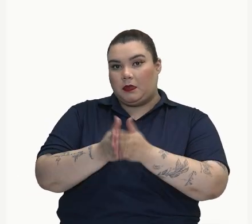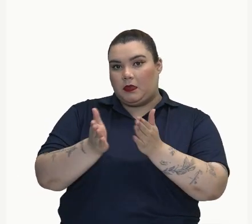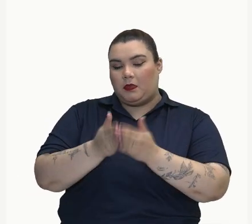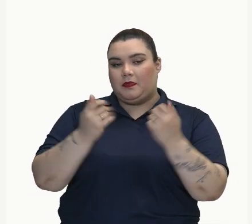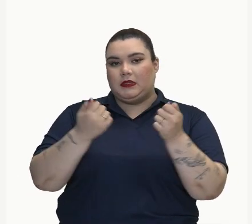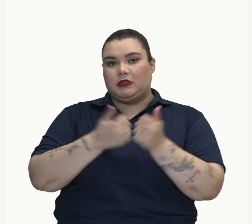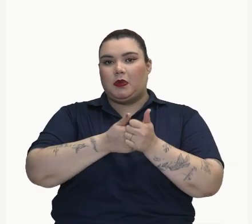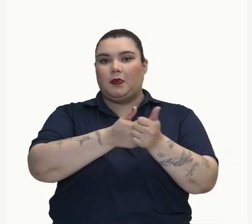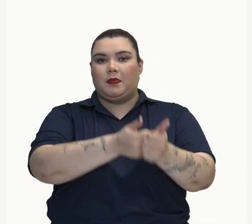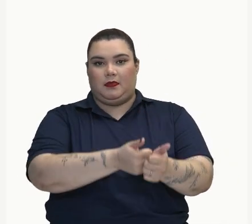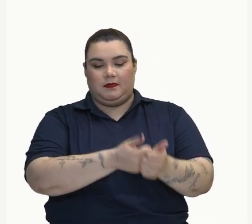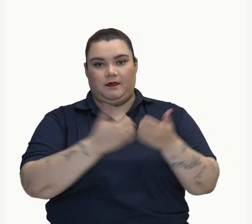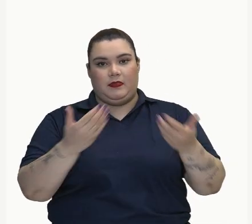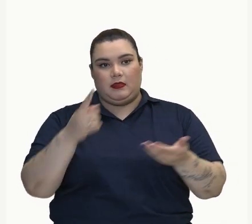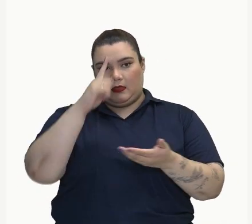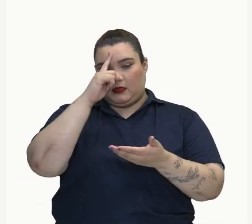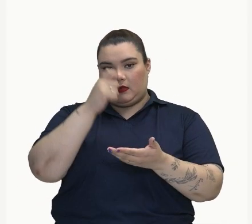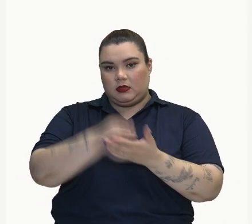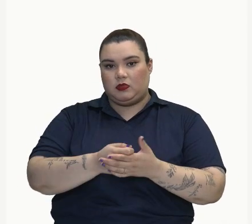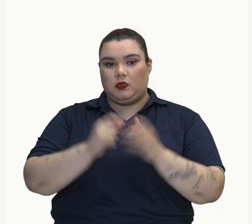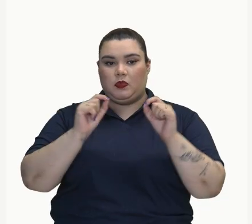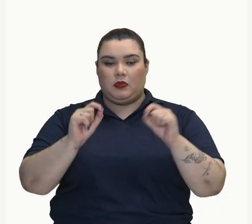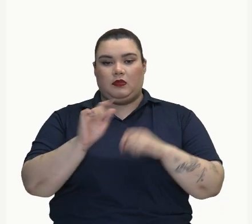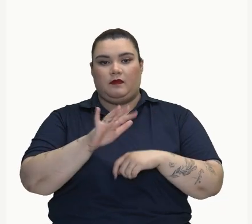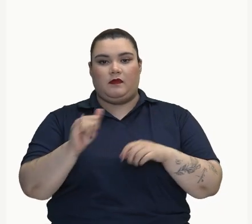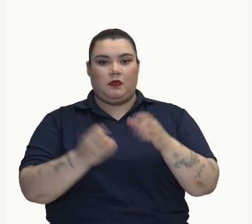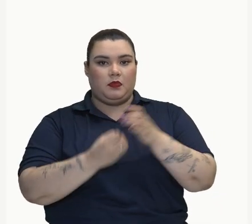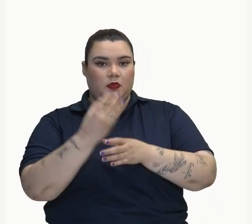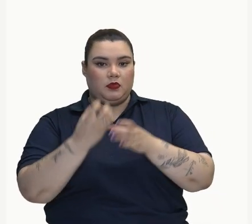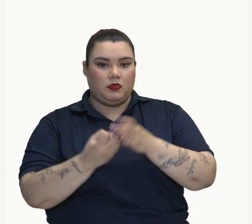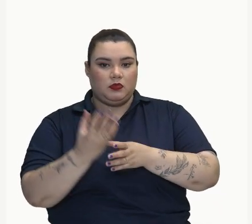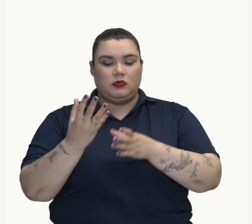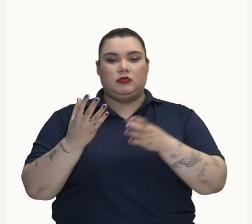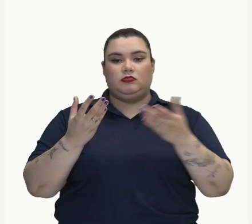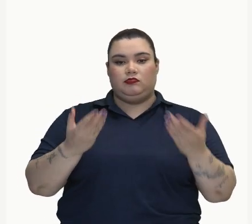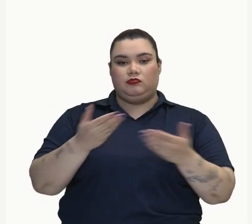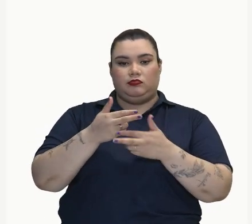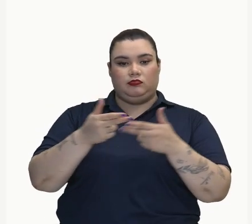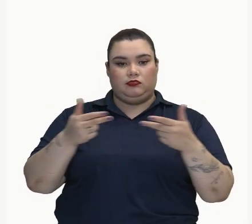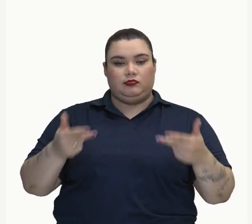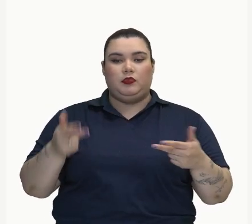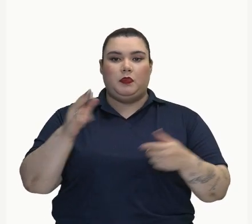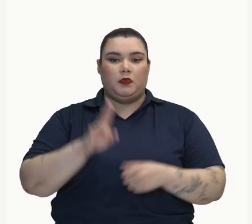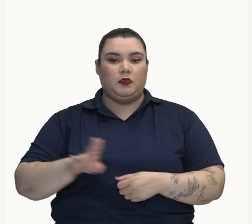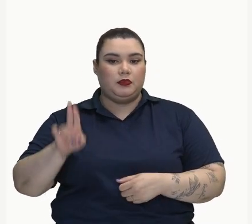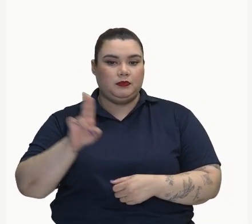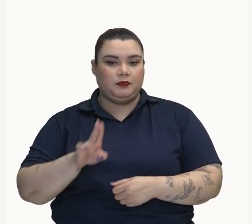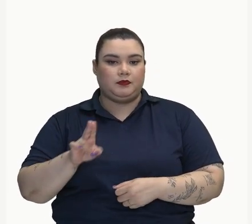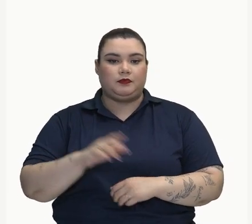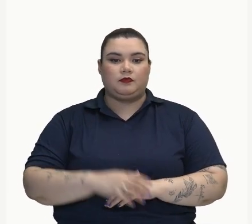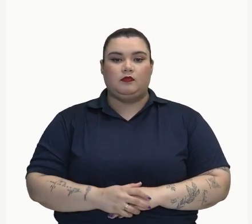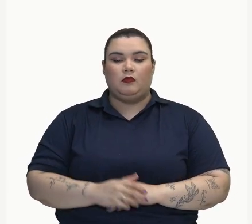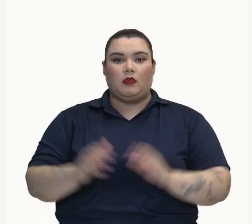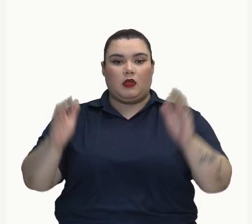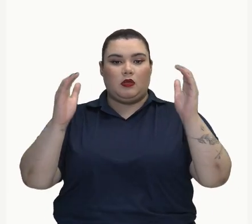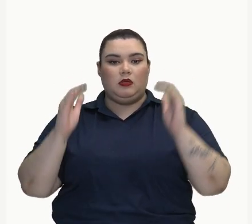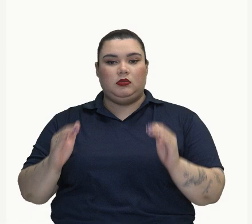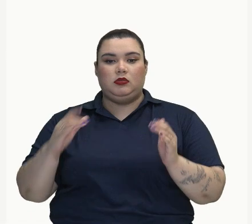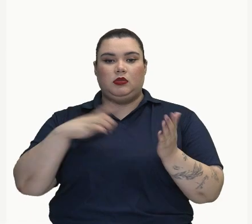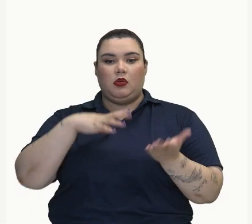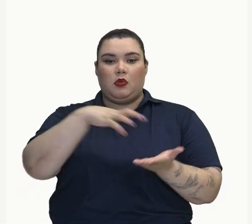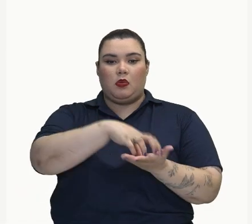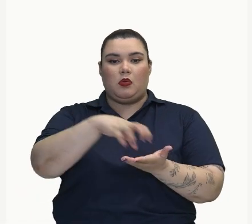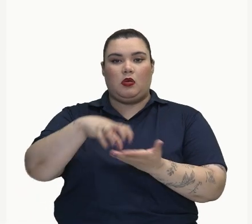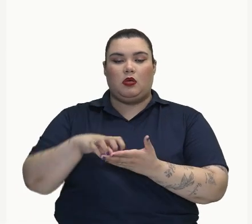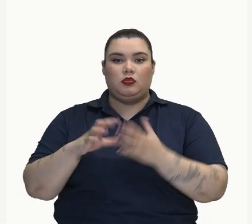seguir. São eles que decidem o que será produzido, exportado, consumido. Na sequência, a gente vê que os